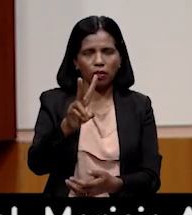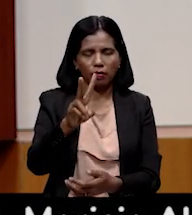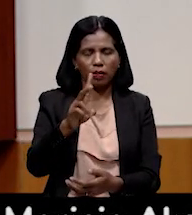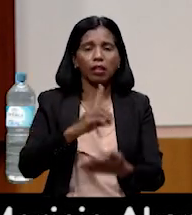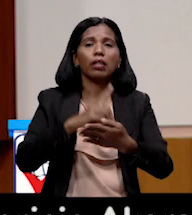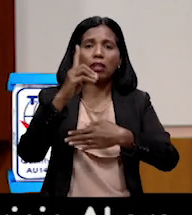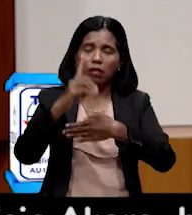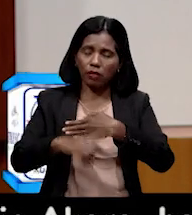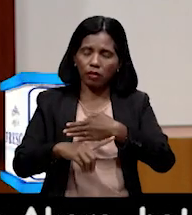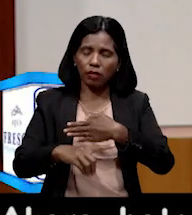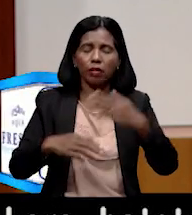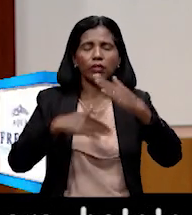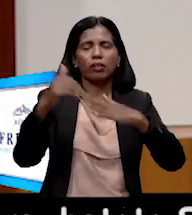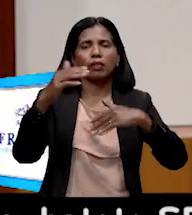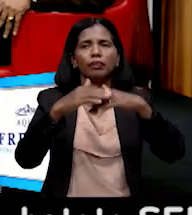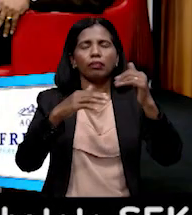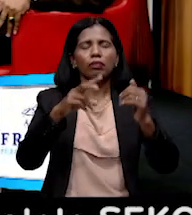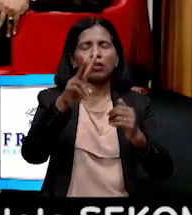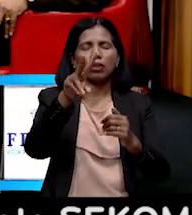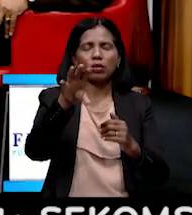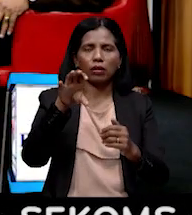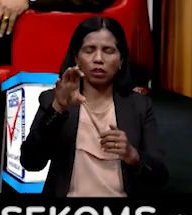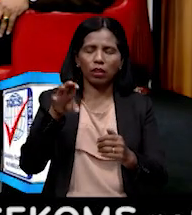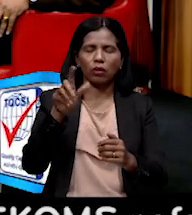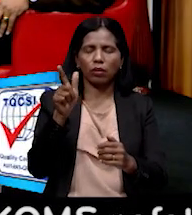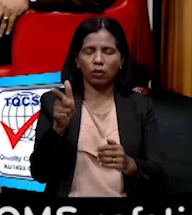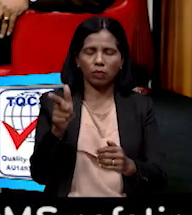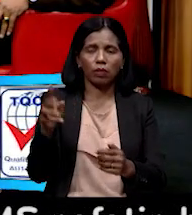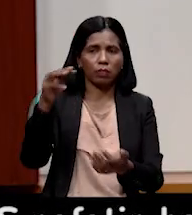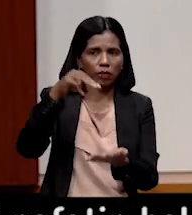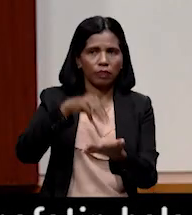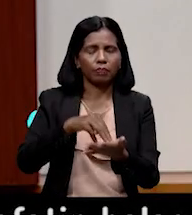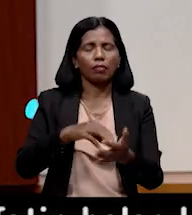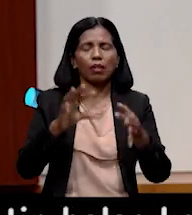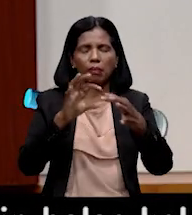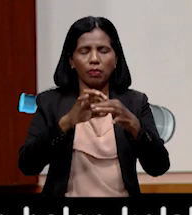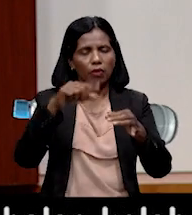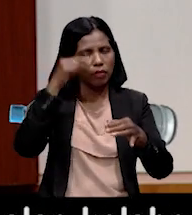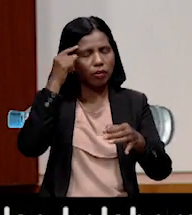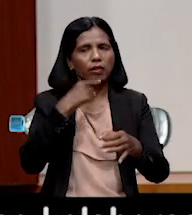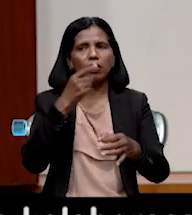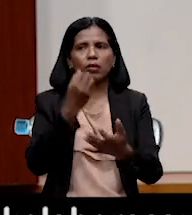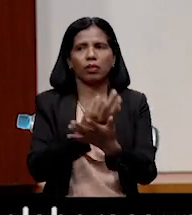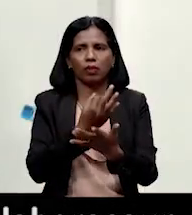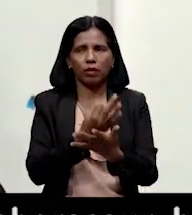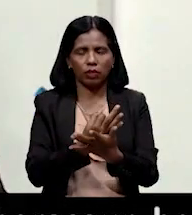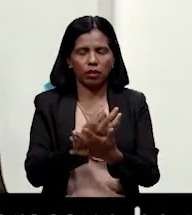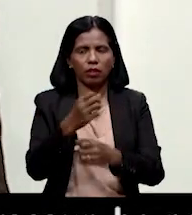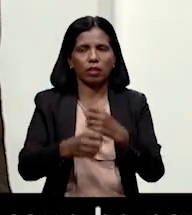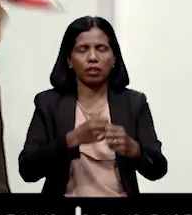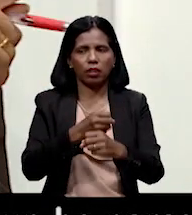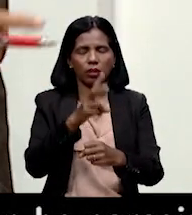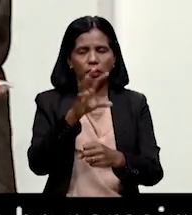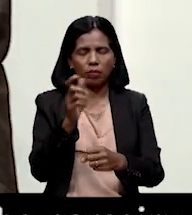hamutu 221 milhões. Membro do governo mas garante orçamento tinha ringrua ranulo singrua ba ministério